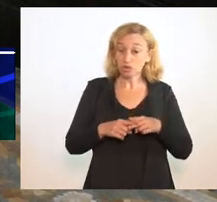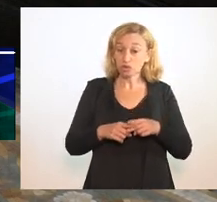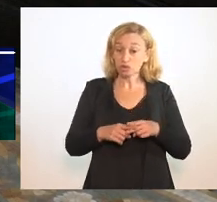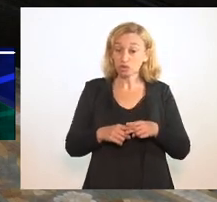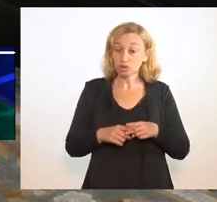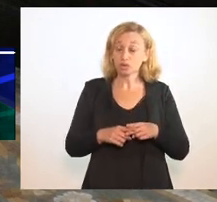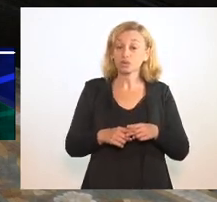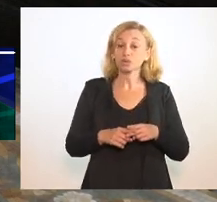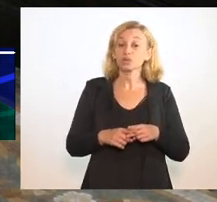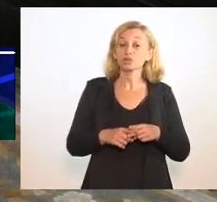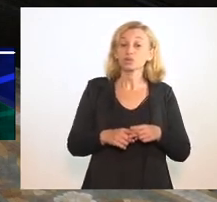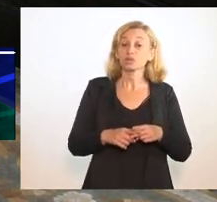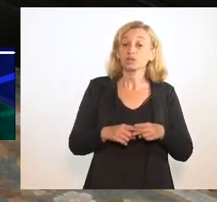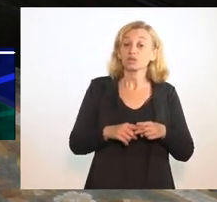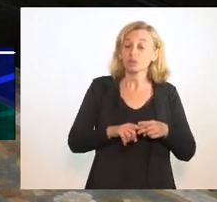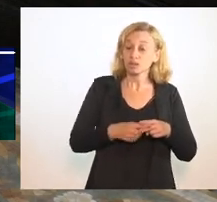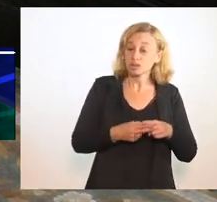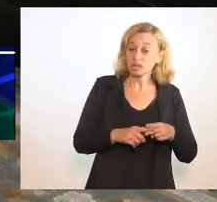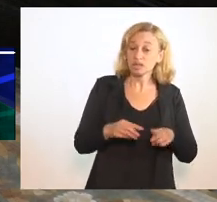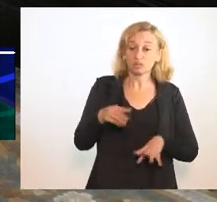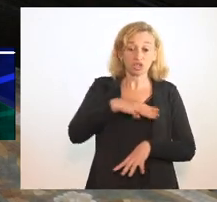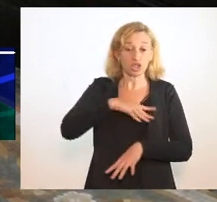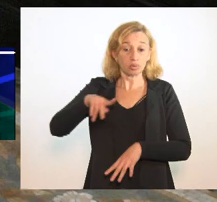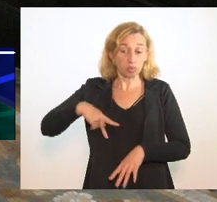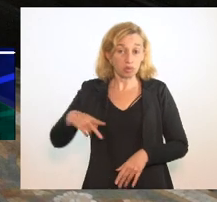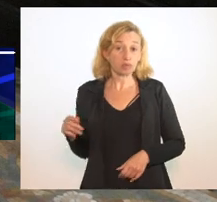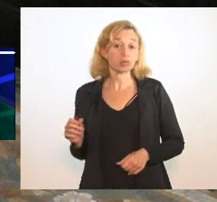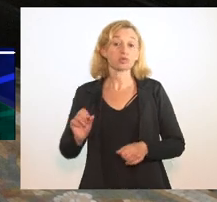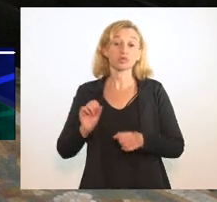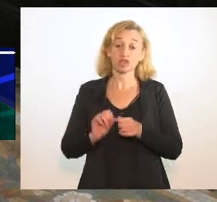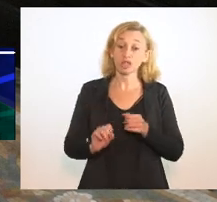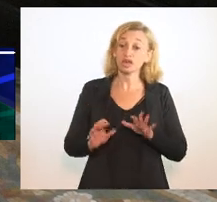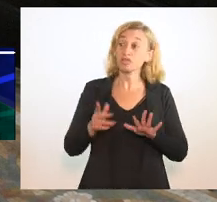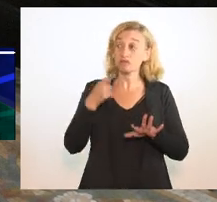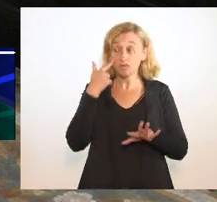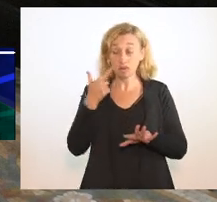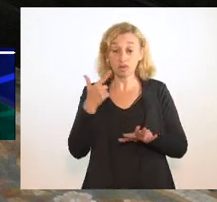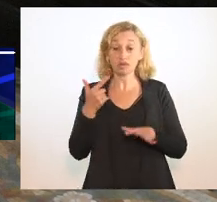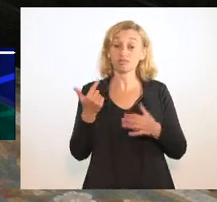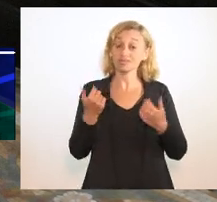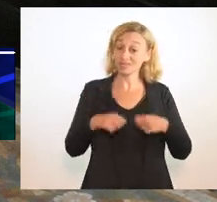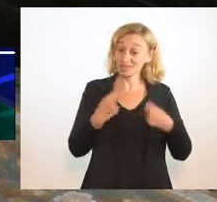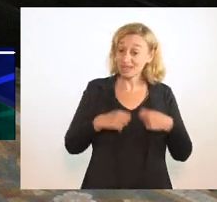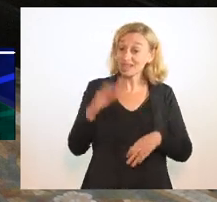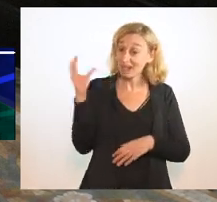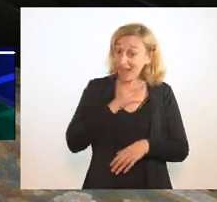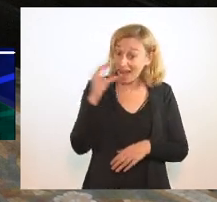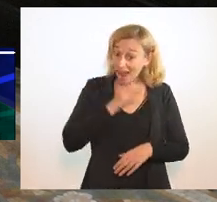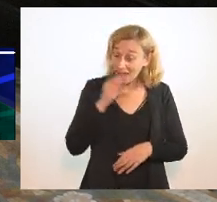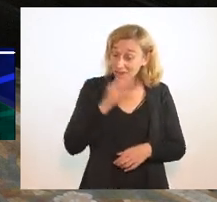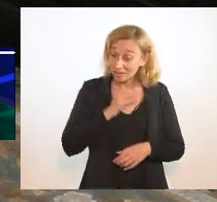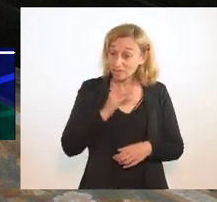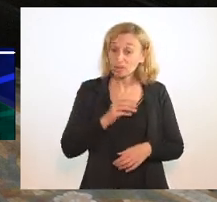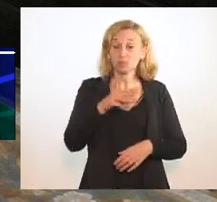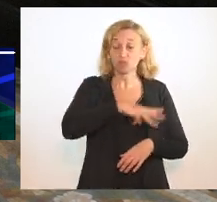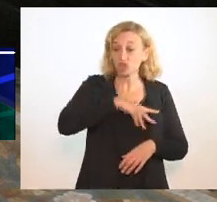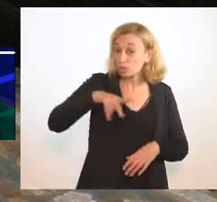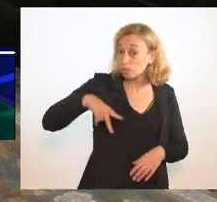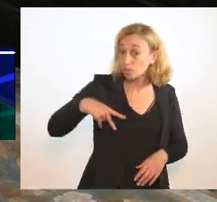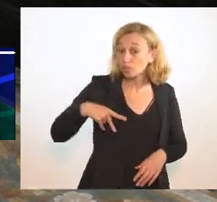feito pelo Ministério Público. Isso quer dizer que a situação era emergencial e urgente, tanto é que o Ministério